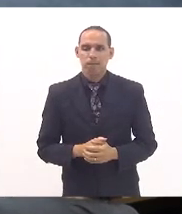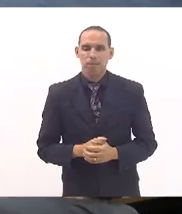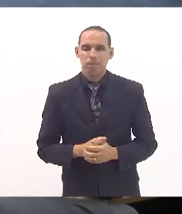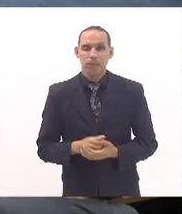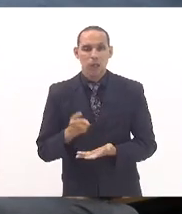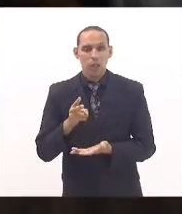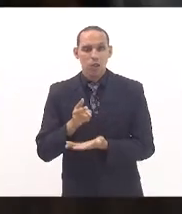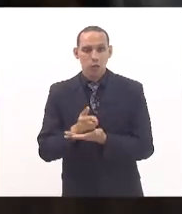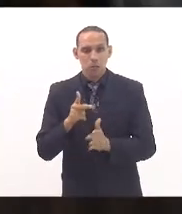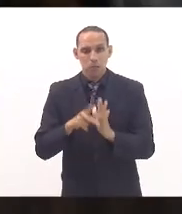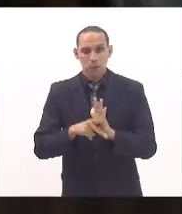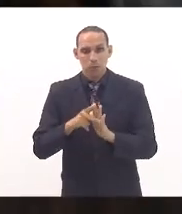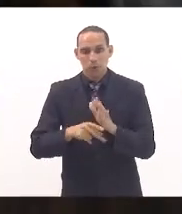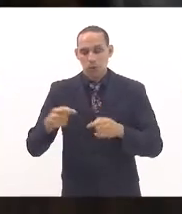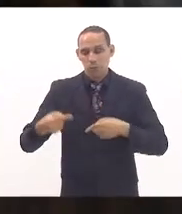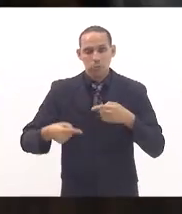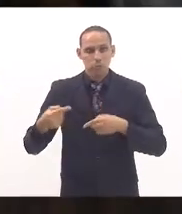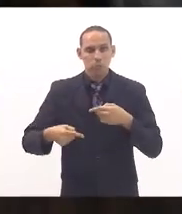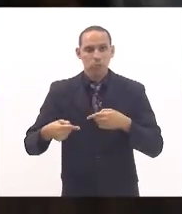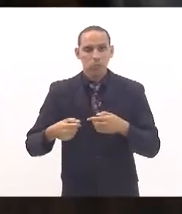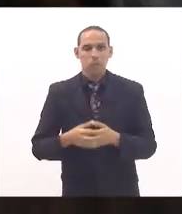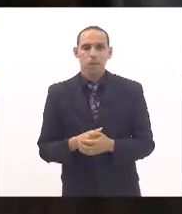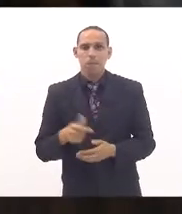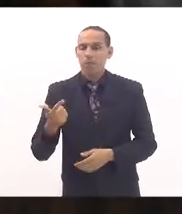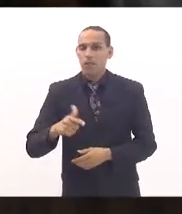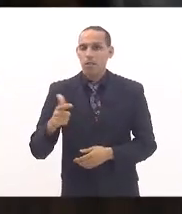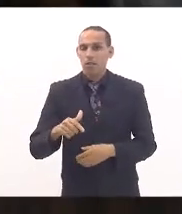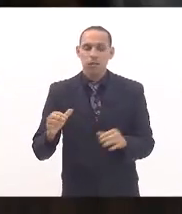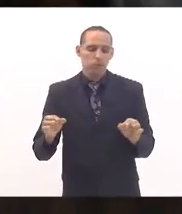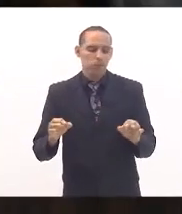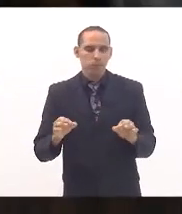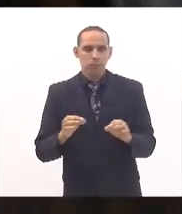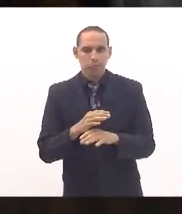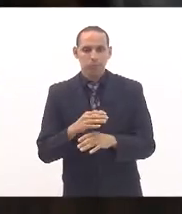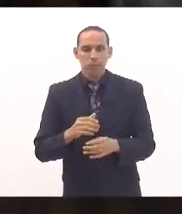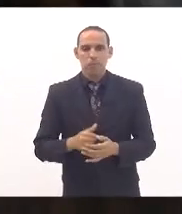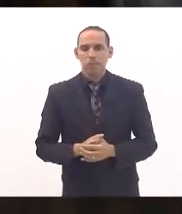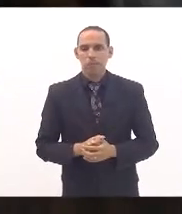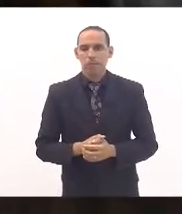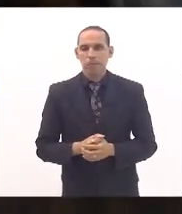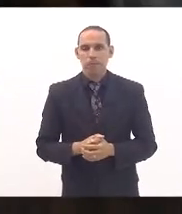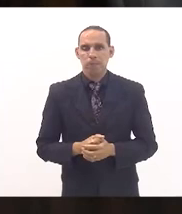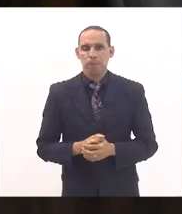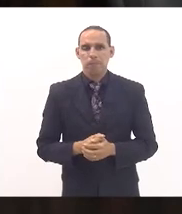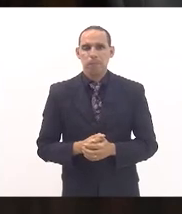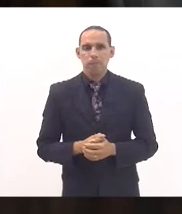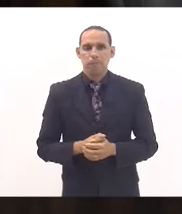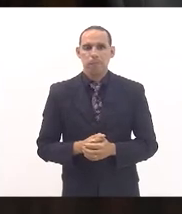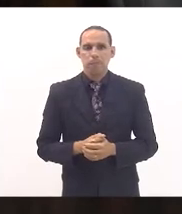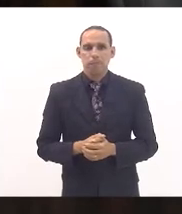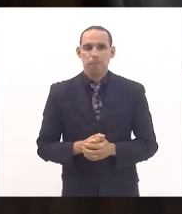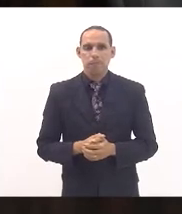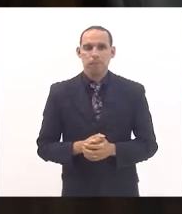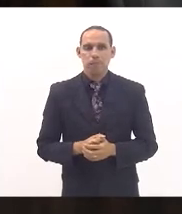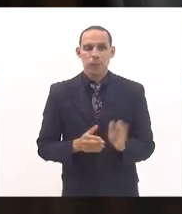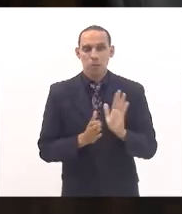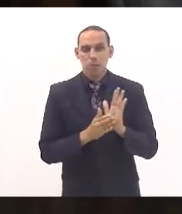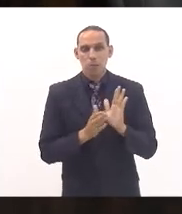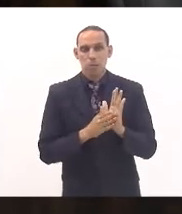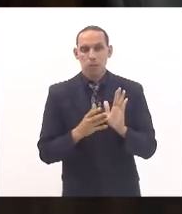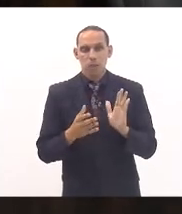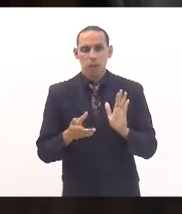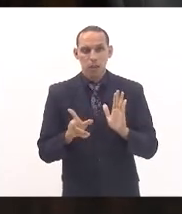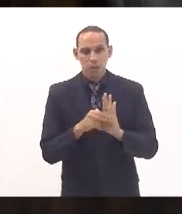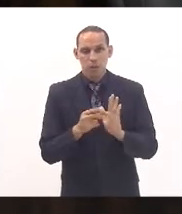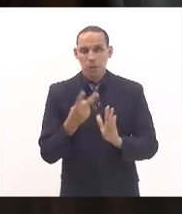Continua o projeto em discussão. Não havendo quem queira discutir, encerrada a discussão, a presente proposta recebeu